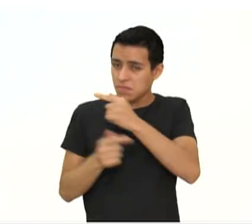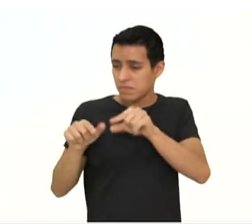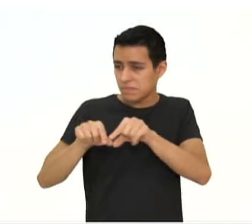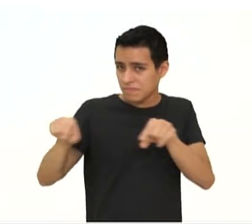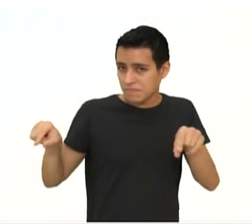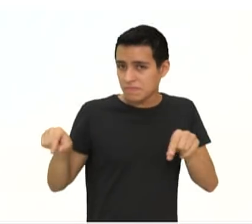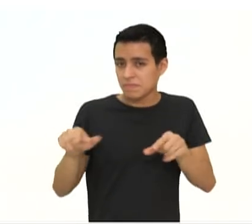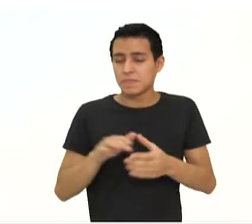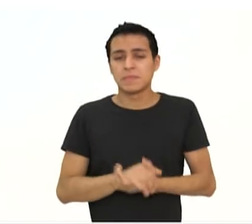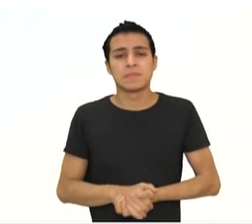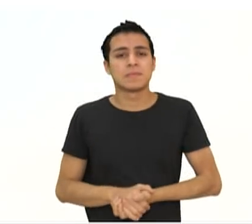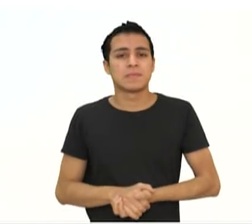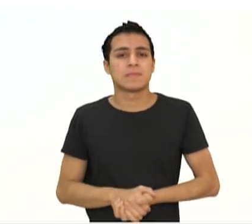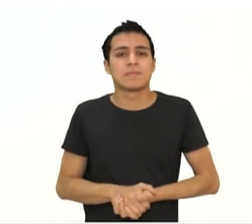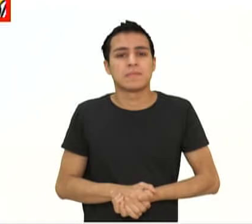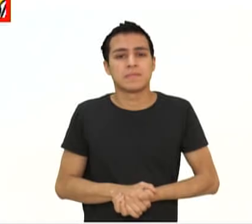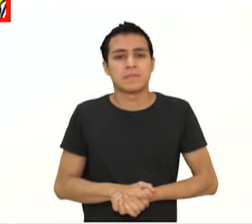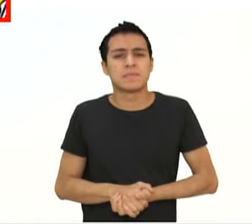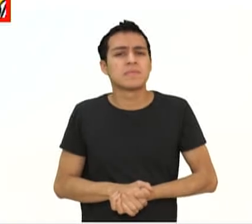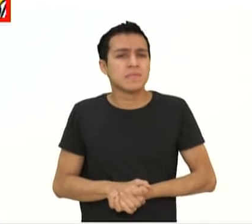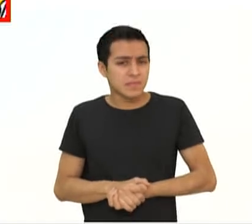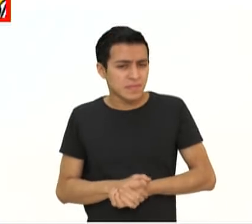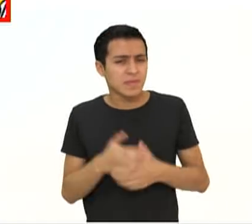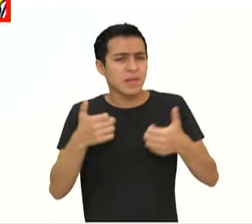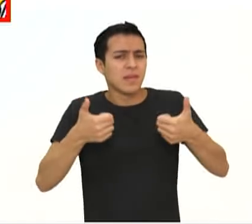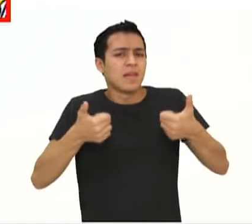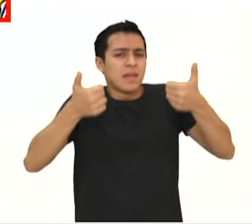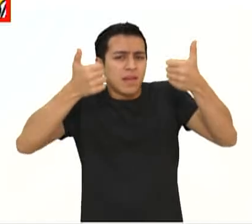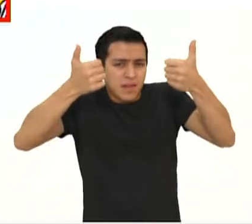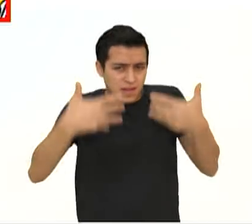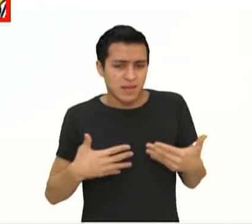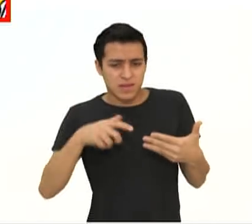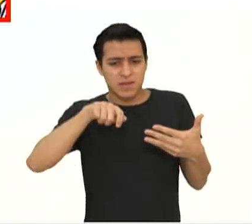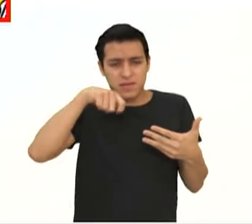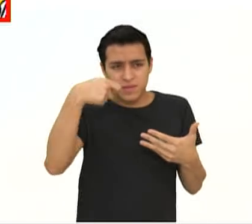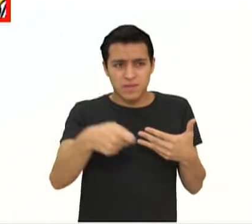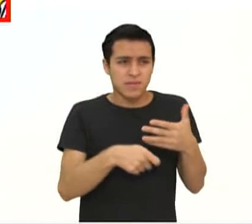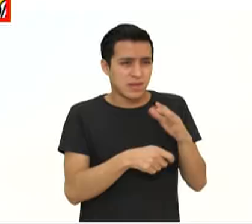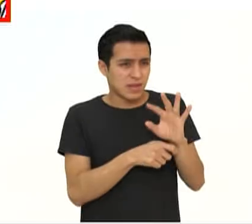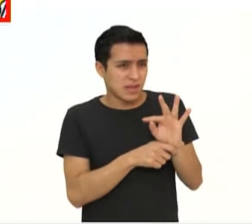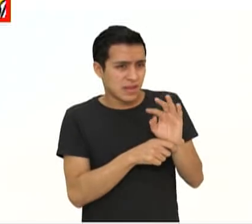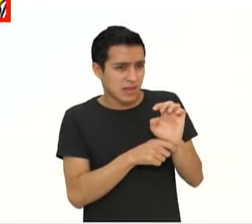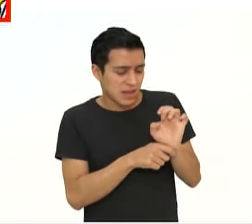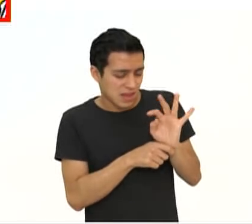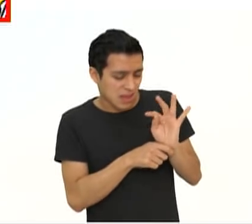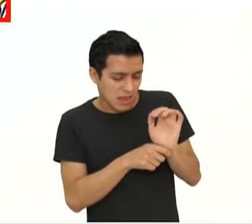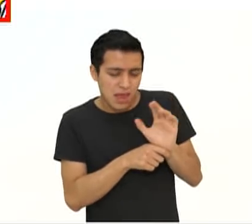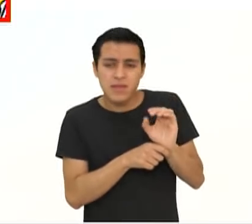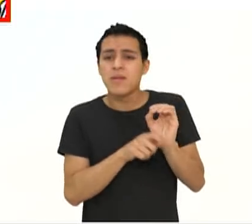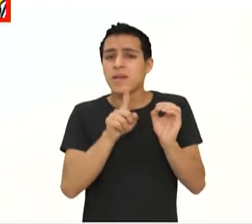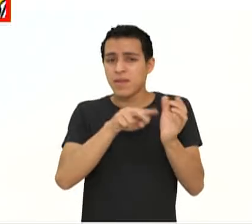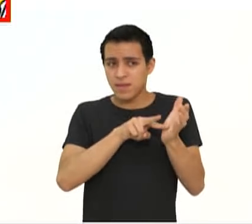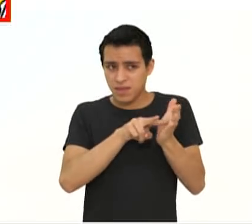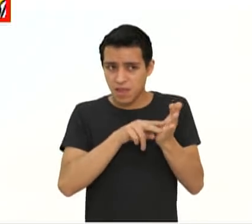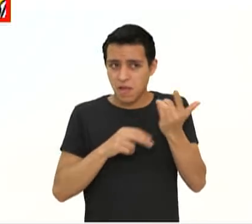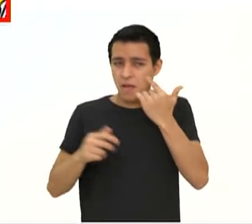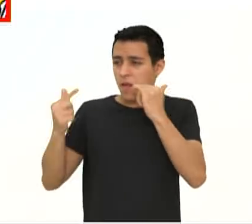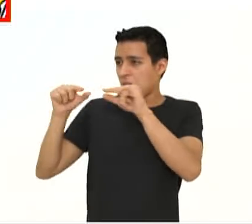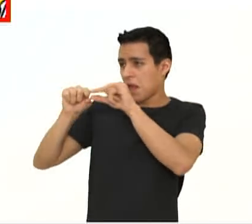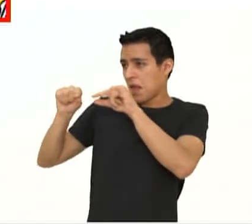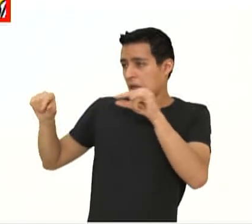e pneumonia. Pessoal, vamos falar um pouquinho sobre o tétano. O tétano é uma bactéria chamada